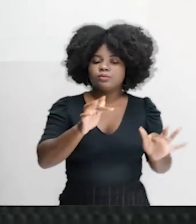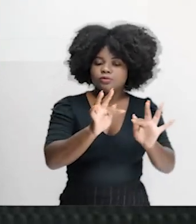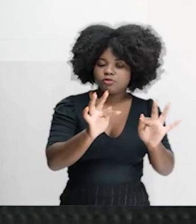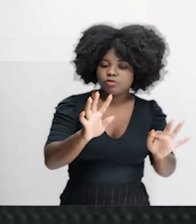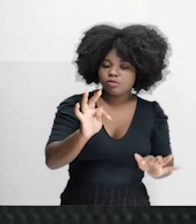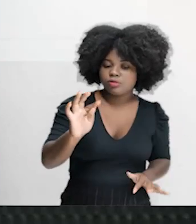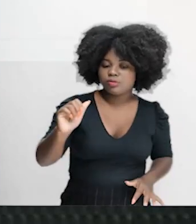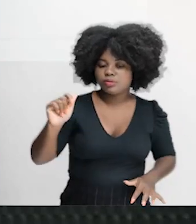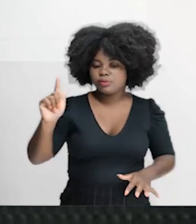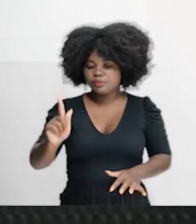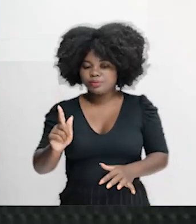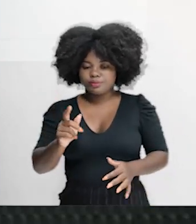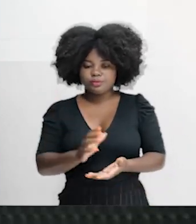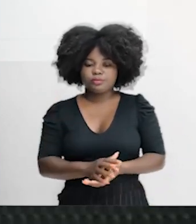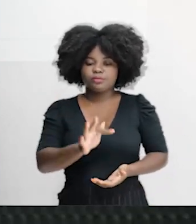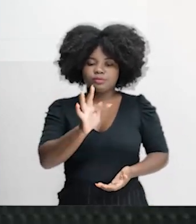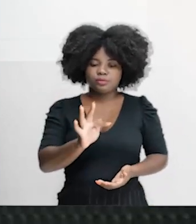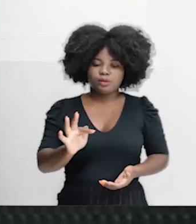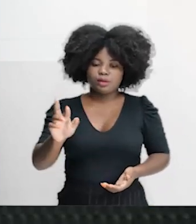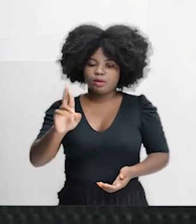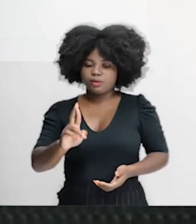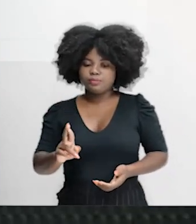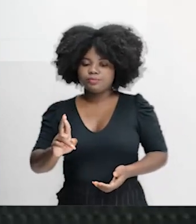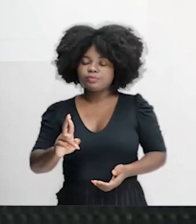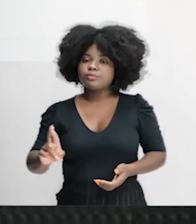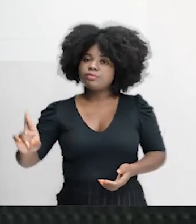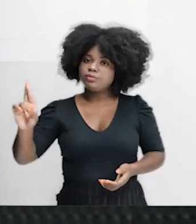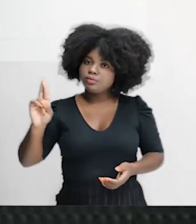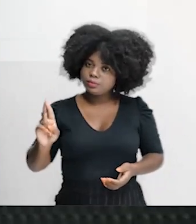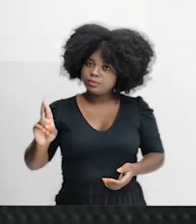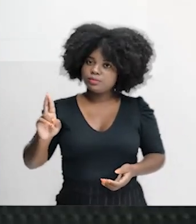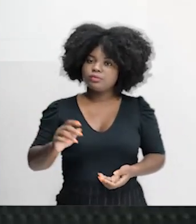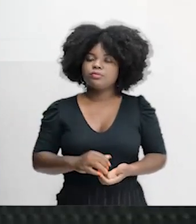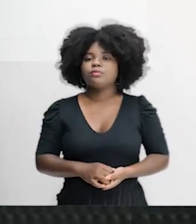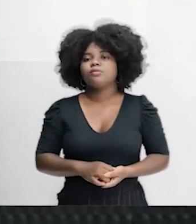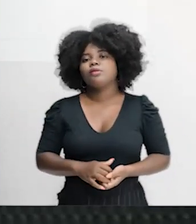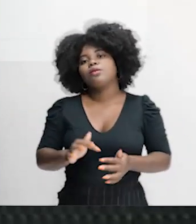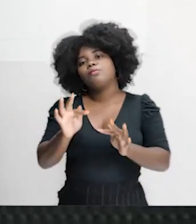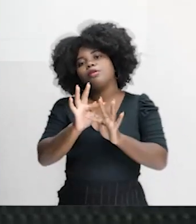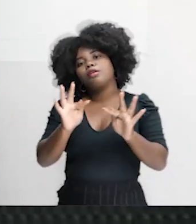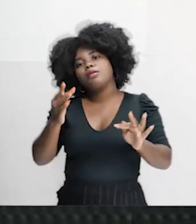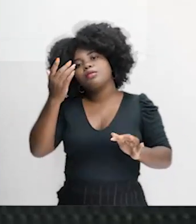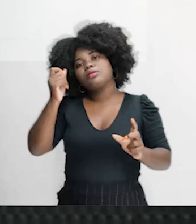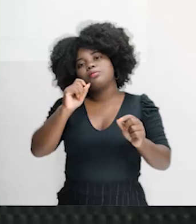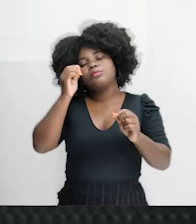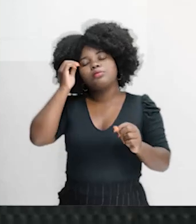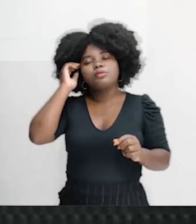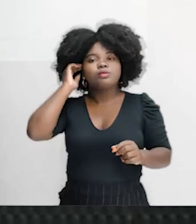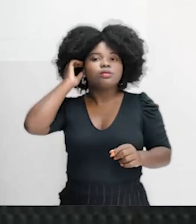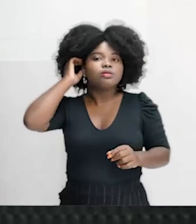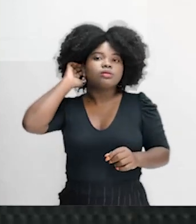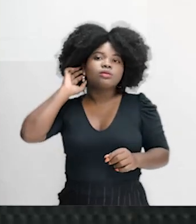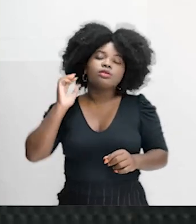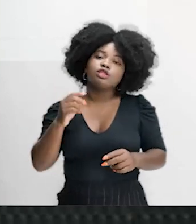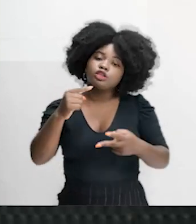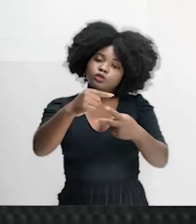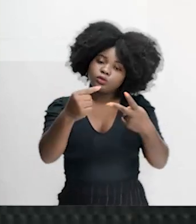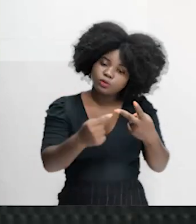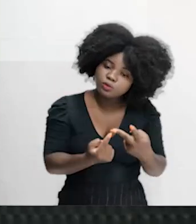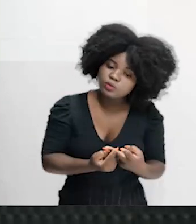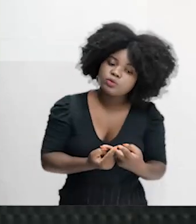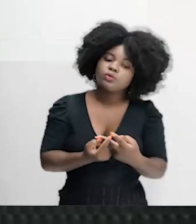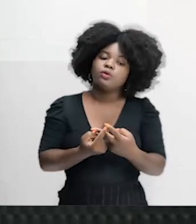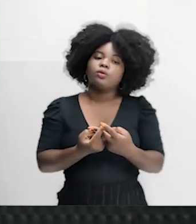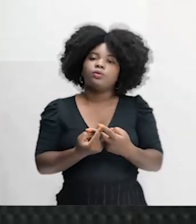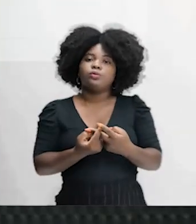tangente toda a função f de r em r, né? Porque você sabe que uma função são duas variáveis, né? Um conjunto